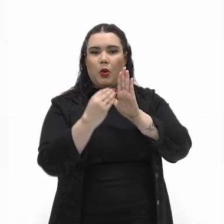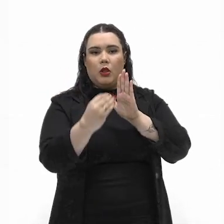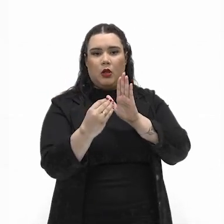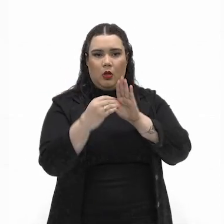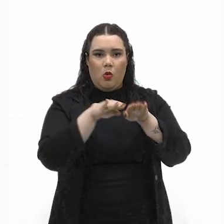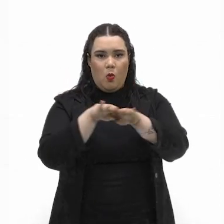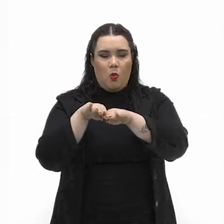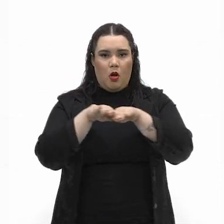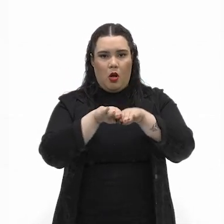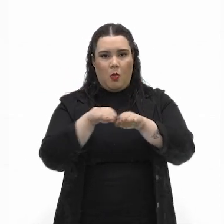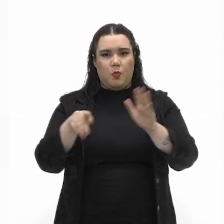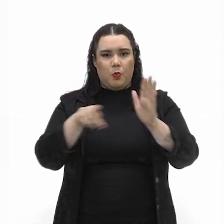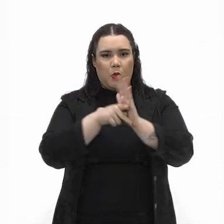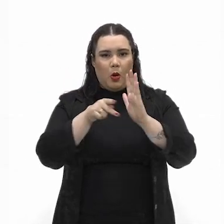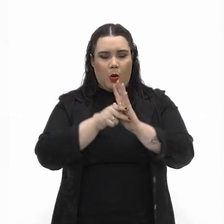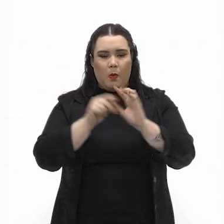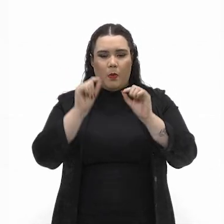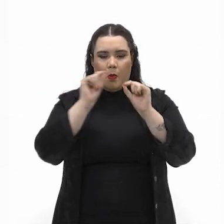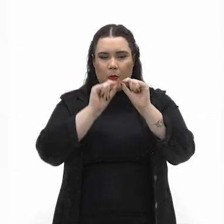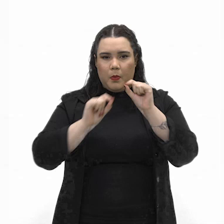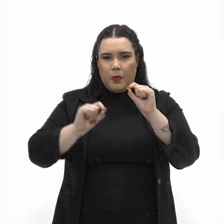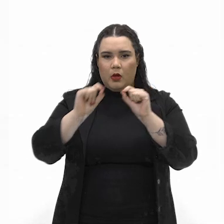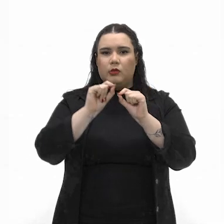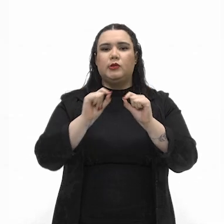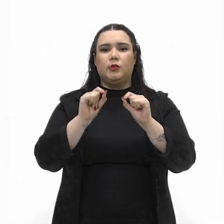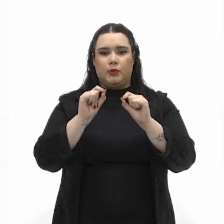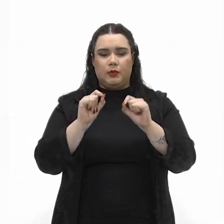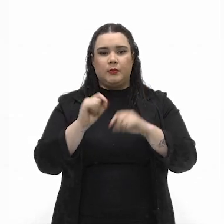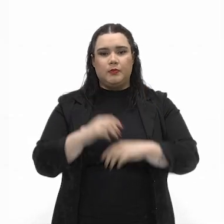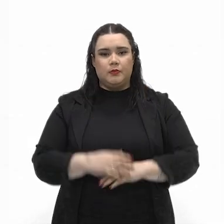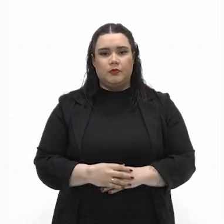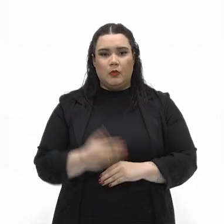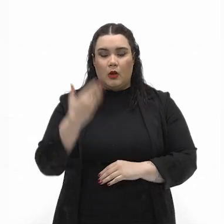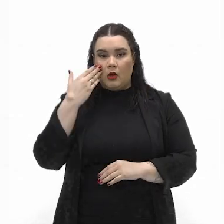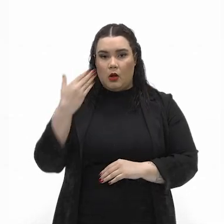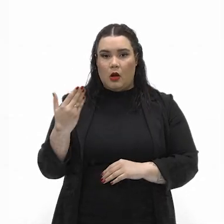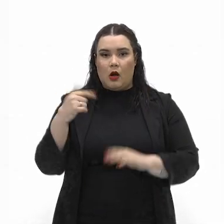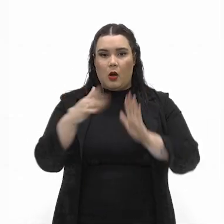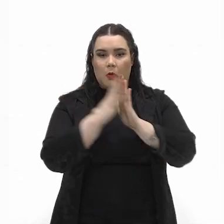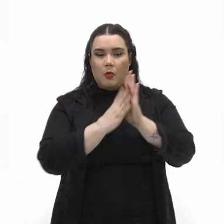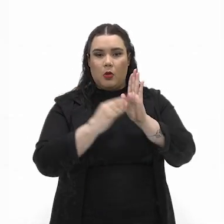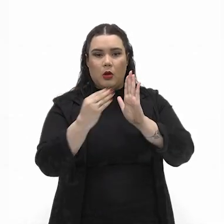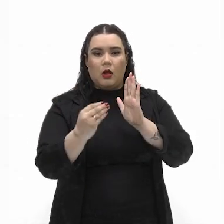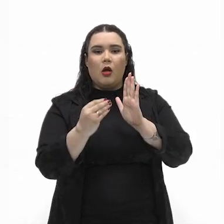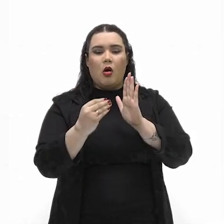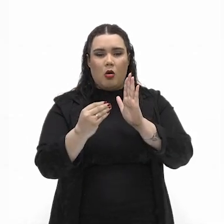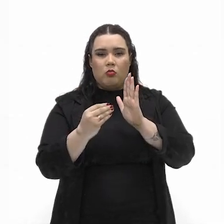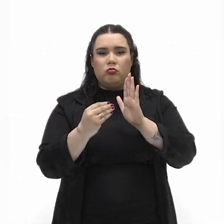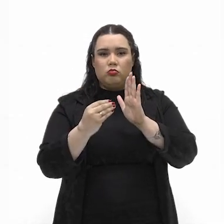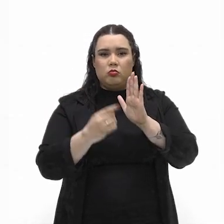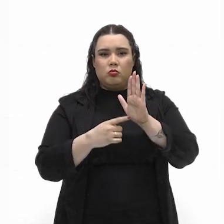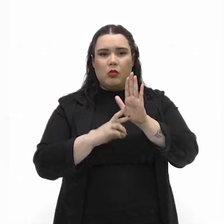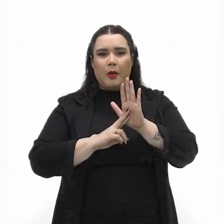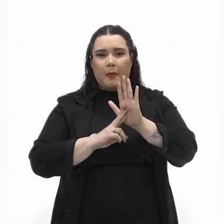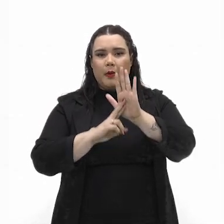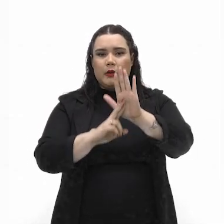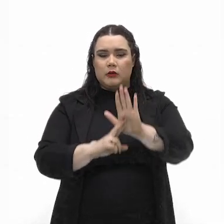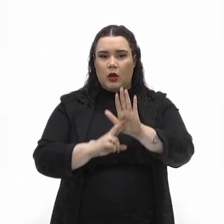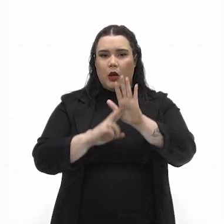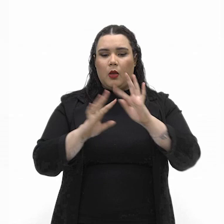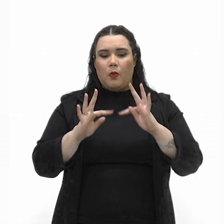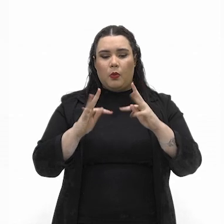das partículas elementares. Esse modelo padrão, pessoal, ele me mostra todas as